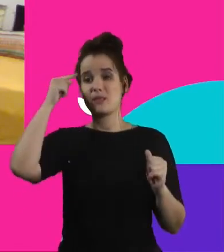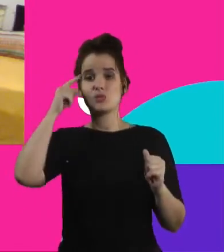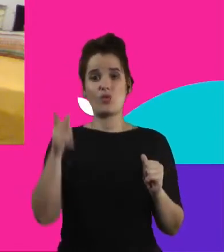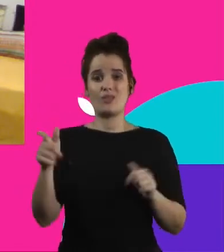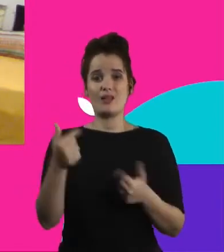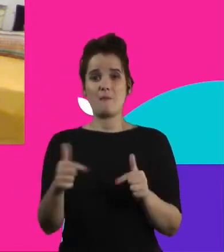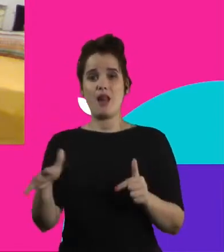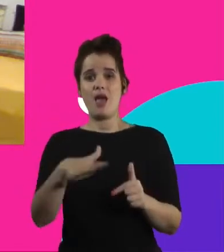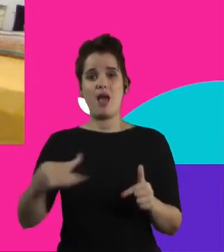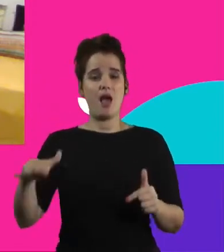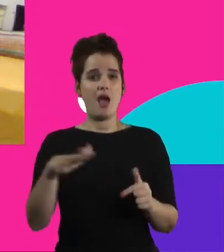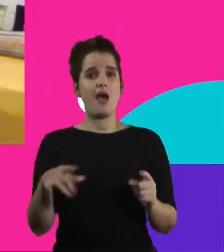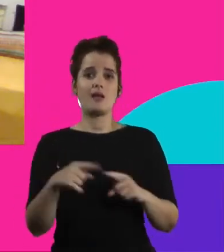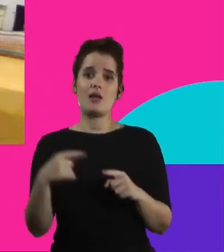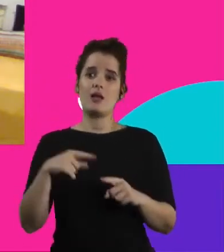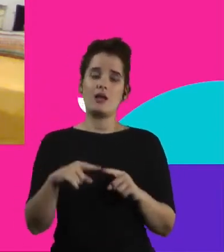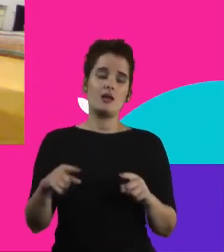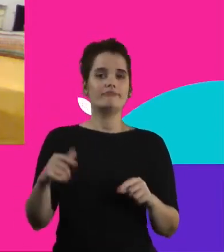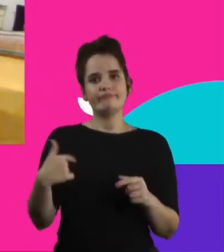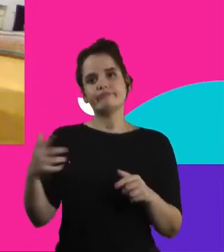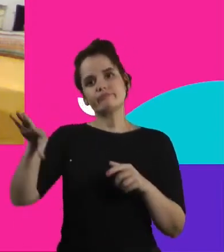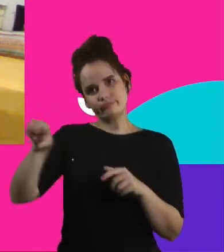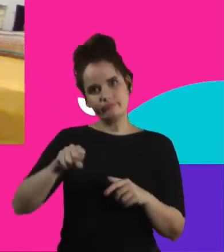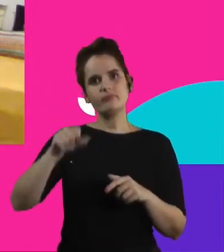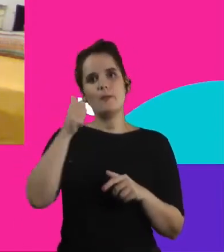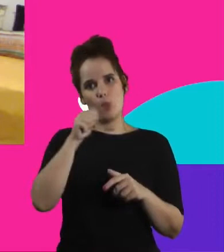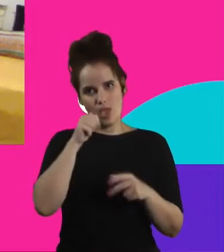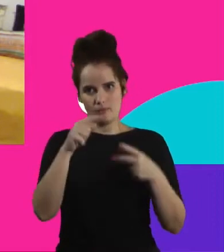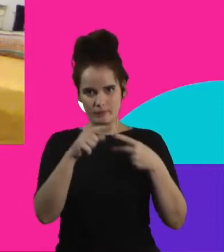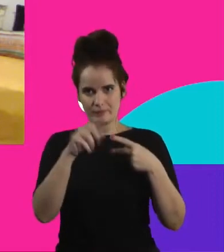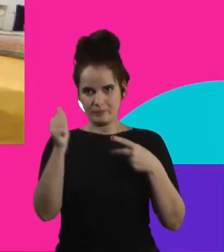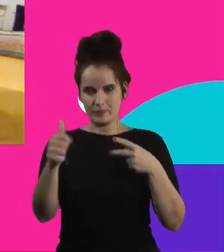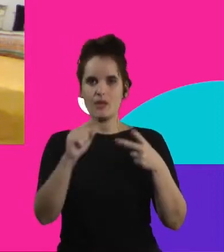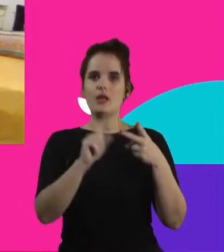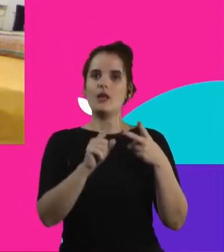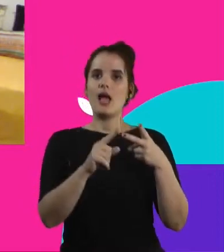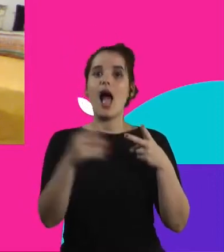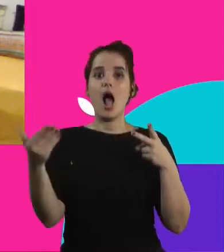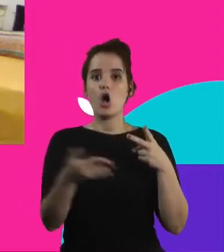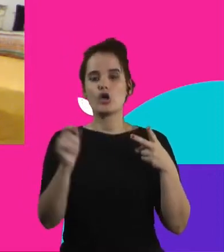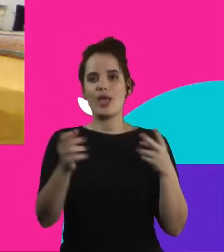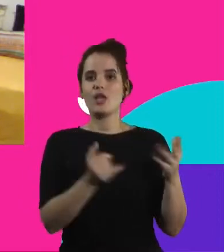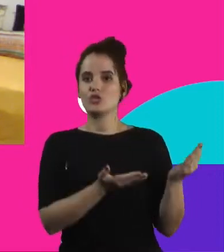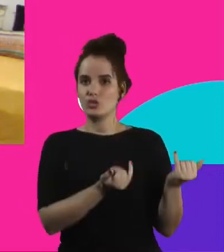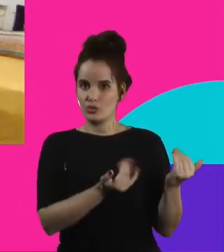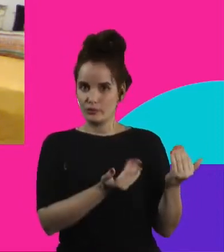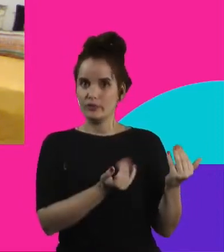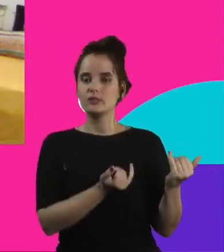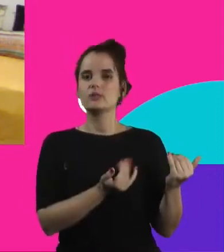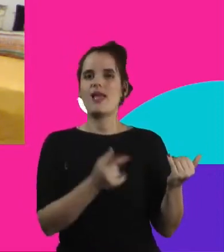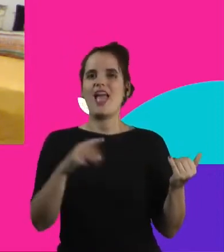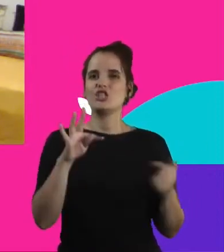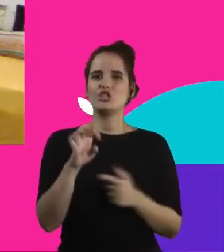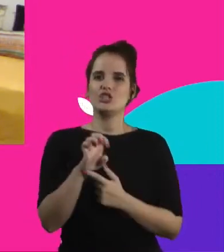não consideram aquilo, então a gente trabalha com essas mulheres. E também outra parte que a gente está olhando agora, que é a parte de adolescentes, que a gente tem o Reprograma Teens e